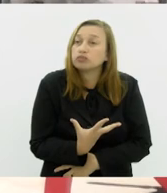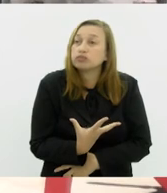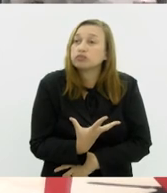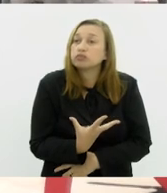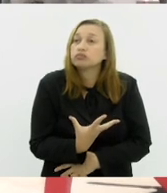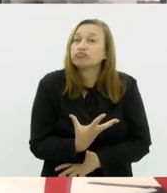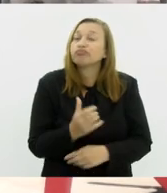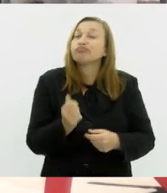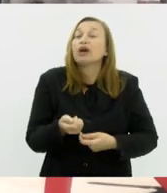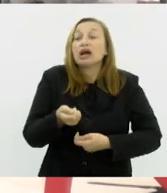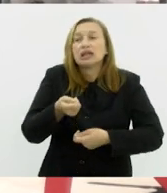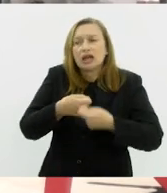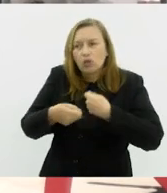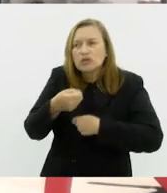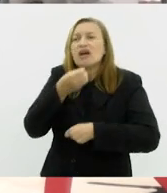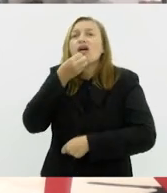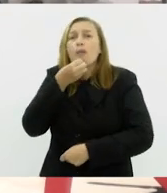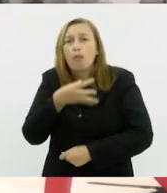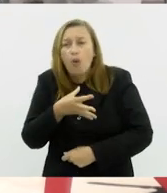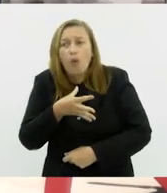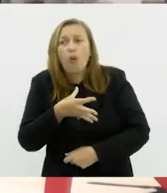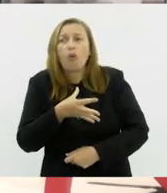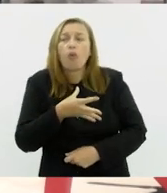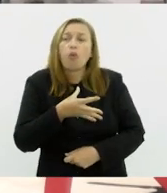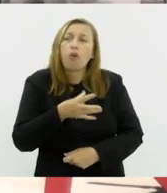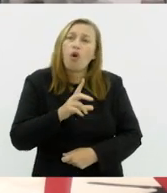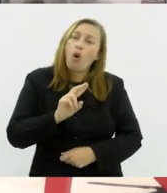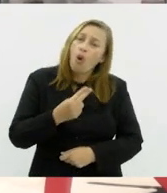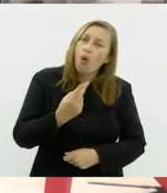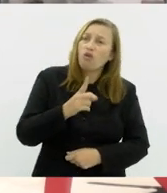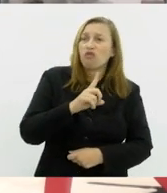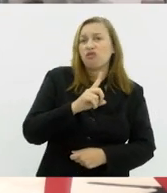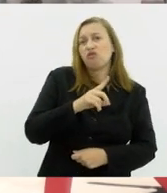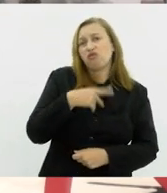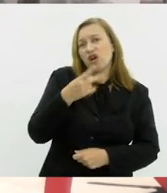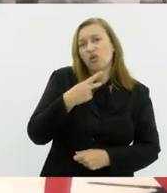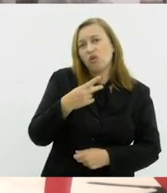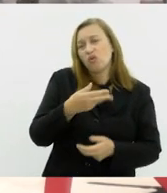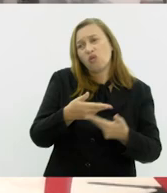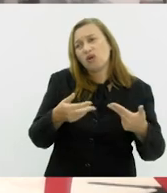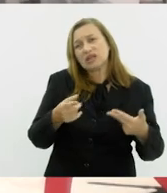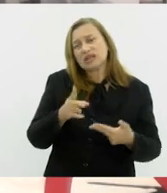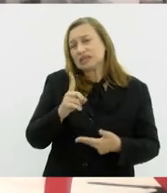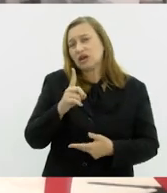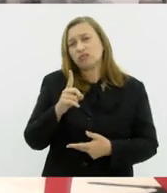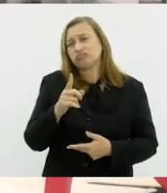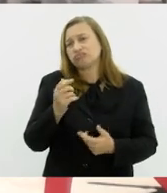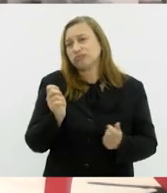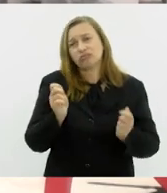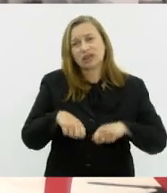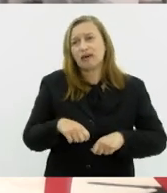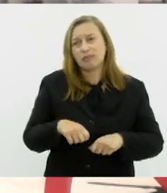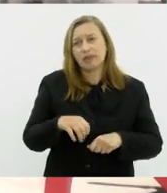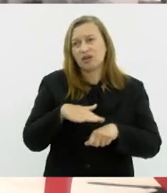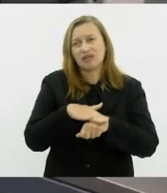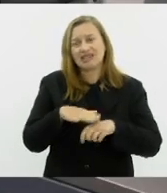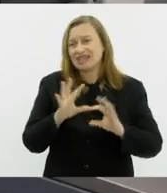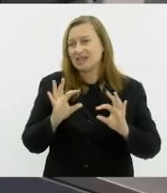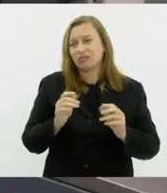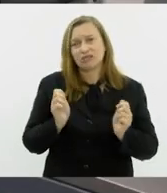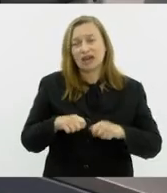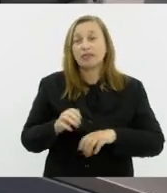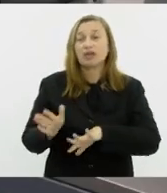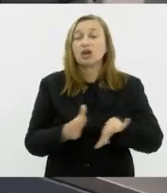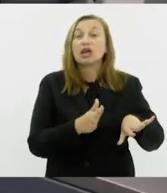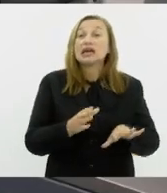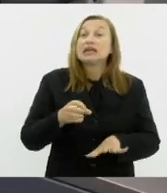viável, conversável, né? Ou assim, ele falou alguma coisa que seja absurda do ponto de vista do DECEA, que não pode nem ser conversada. Não, olha só, deixa eu falar uma